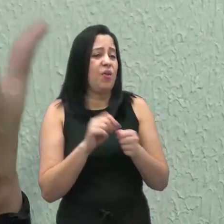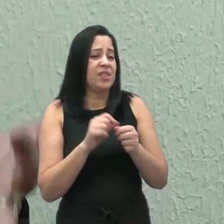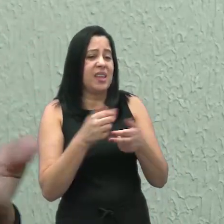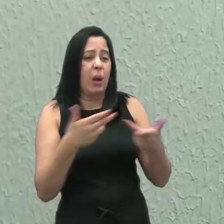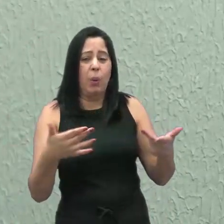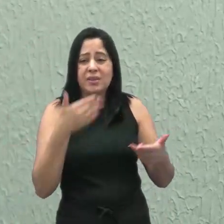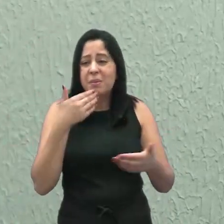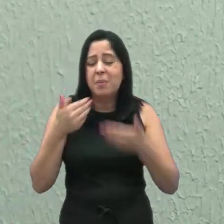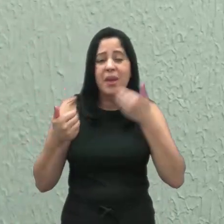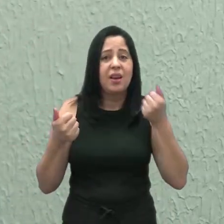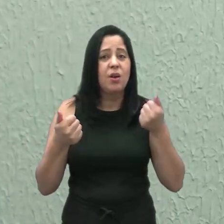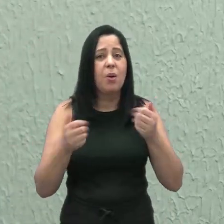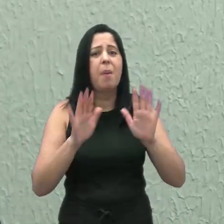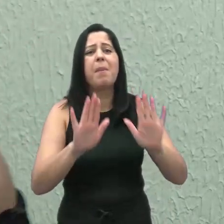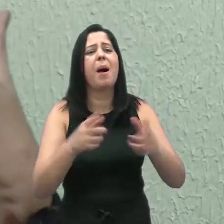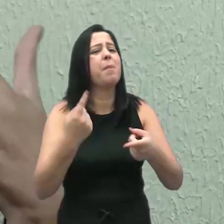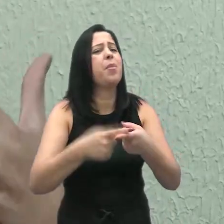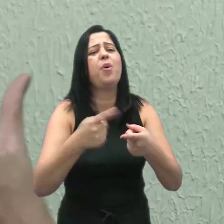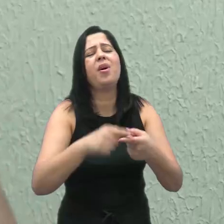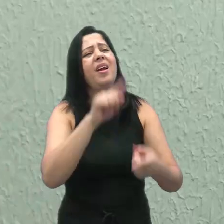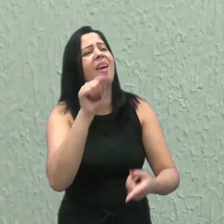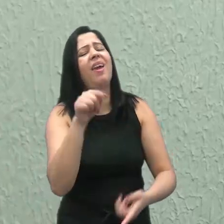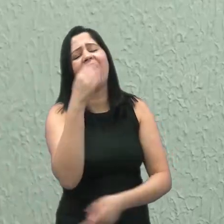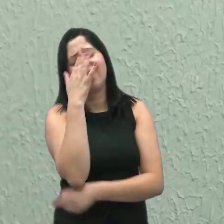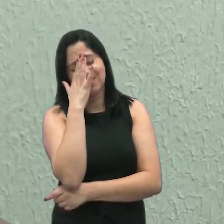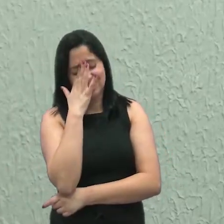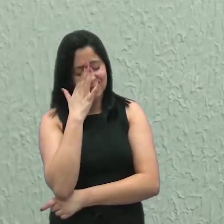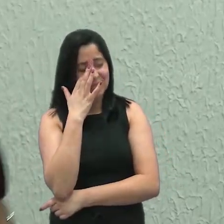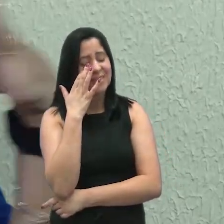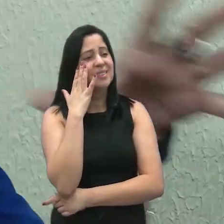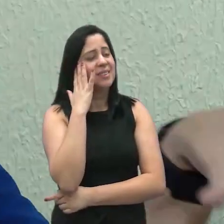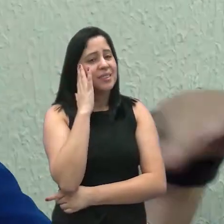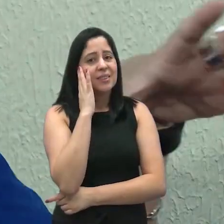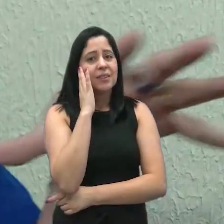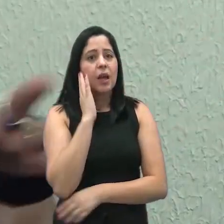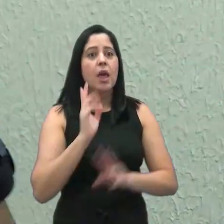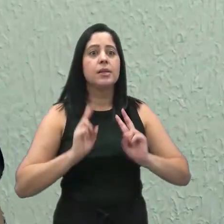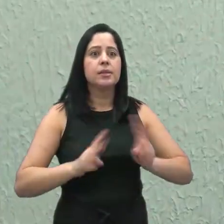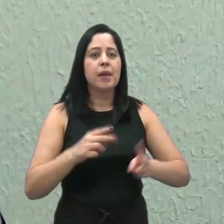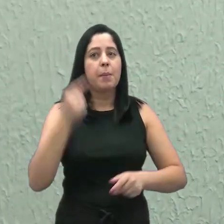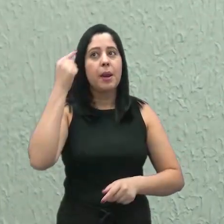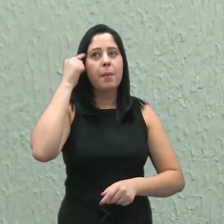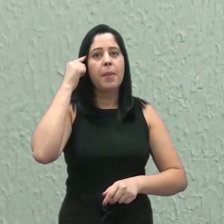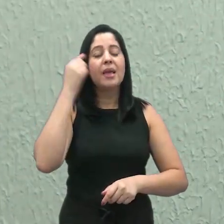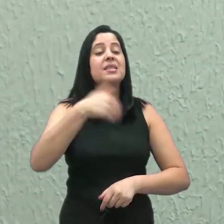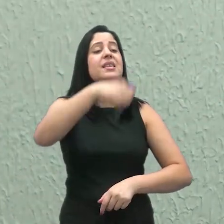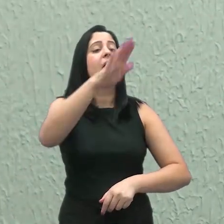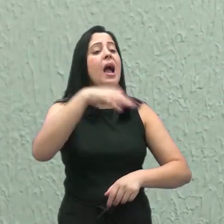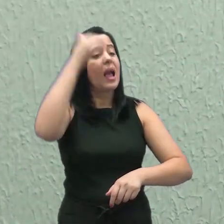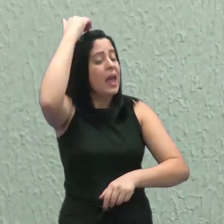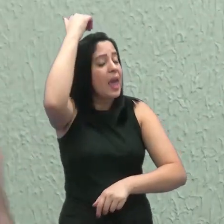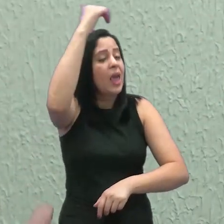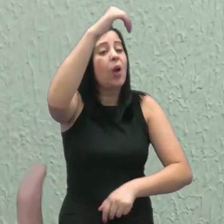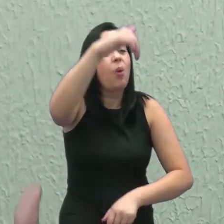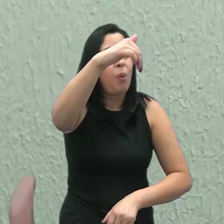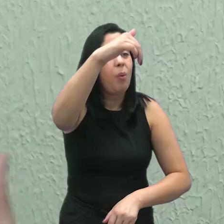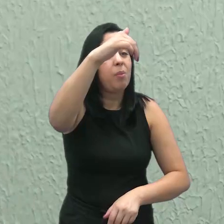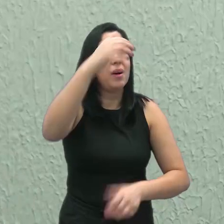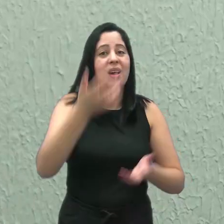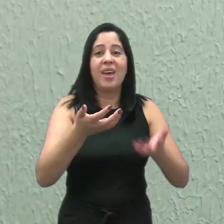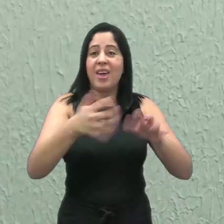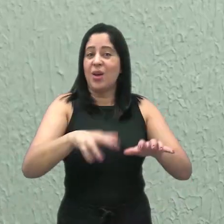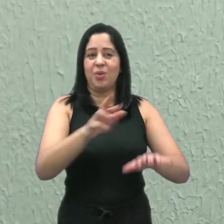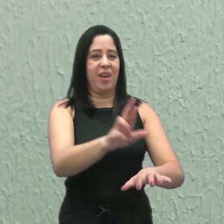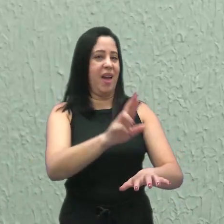feito coisas melhores? Mas por quê? Aí sempre a gente vai ter que achar um culpado para aquilo, porque a gente não quer